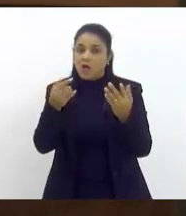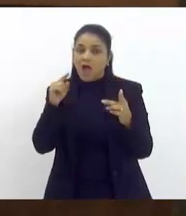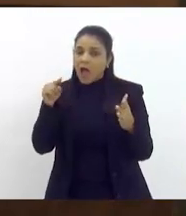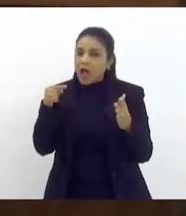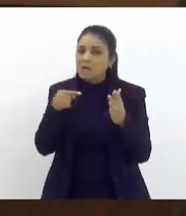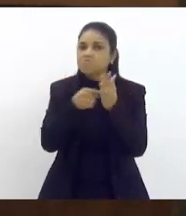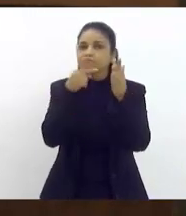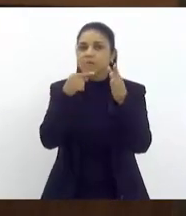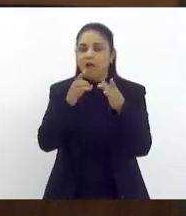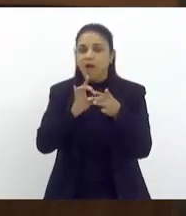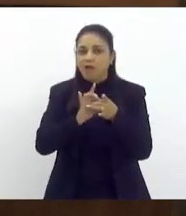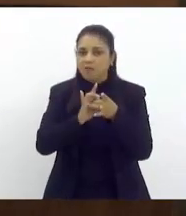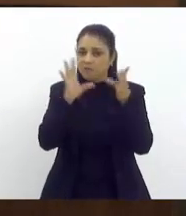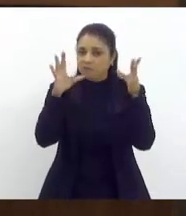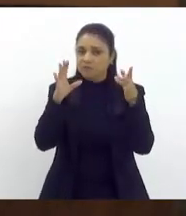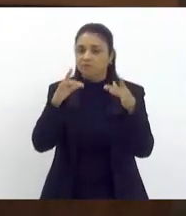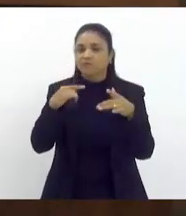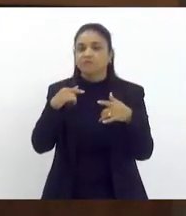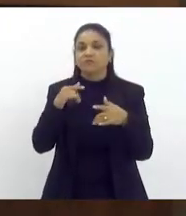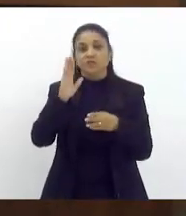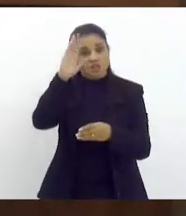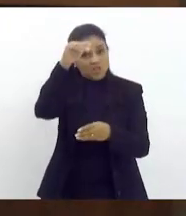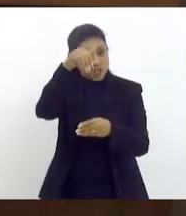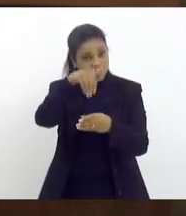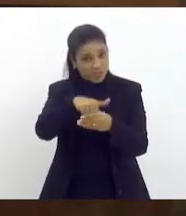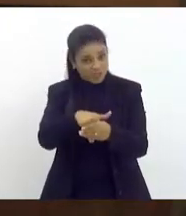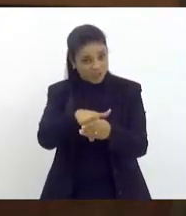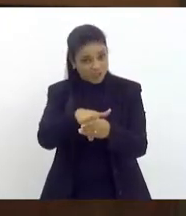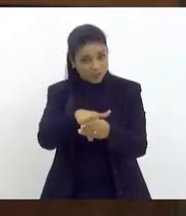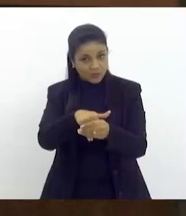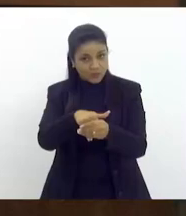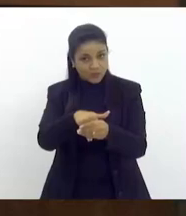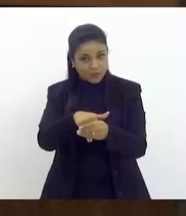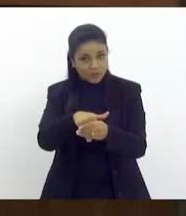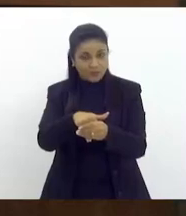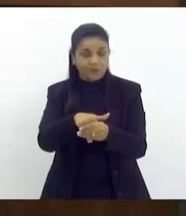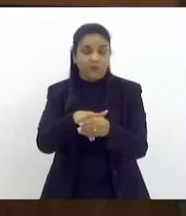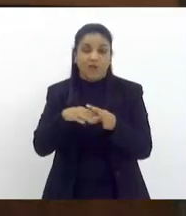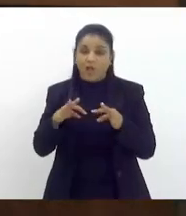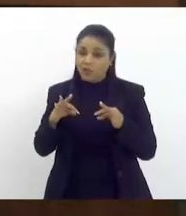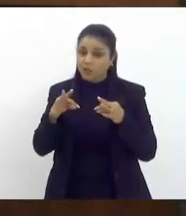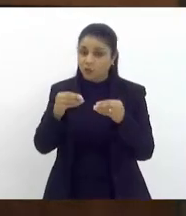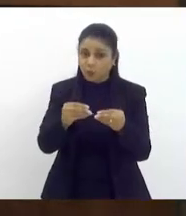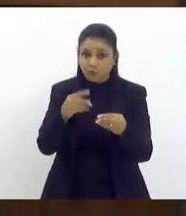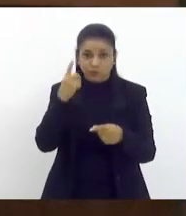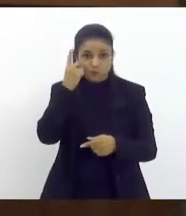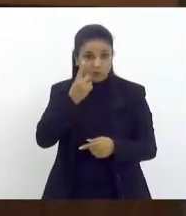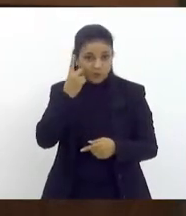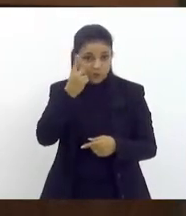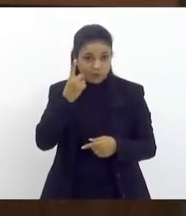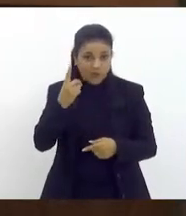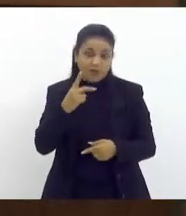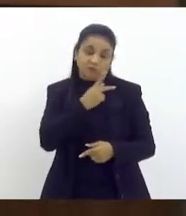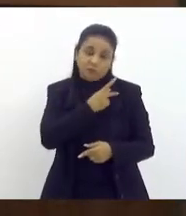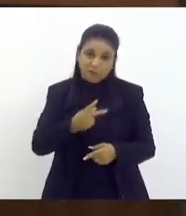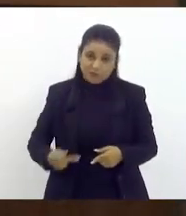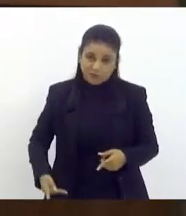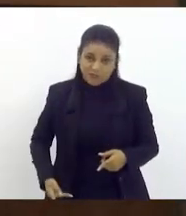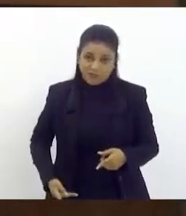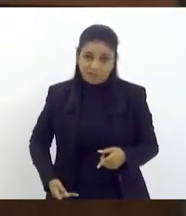questionaram Inclusive a eleição que elegeu a todos nós não apenas o presidente mais a cada Deputado que tá aqui nessa casa